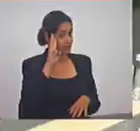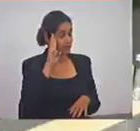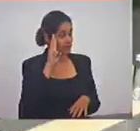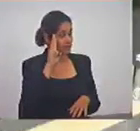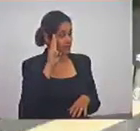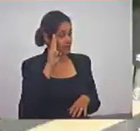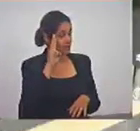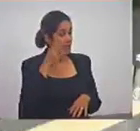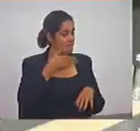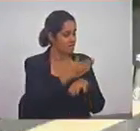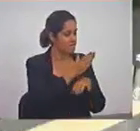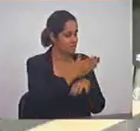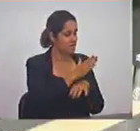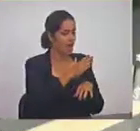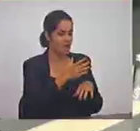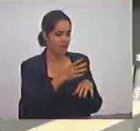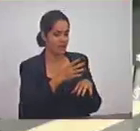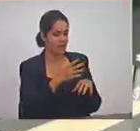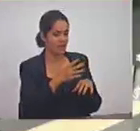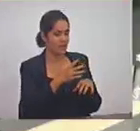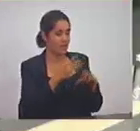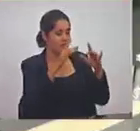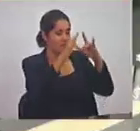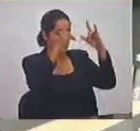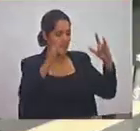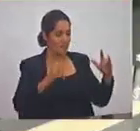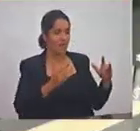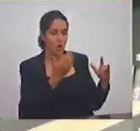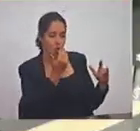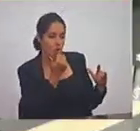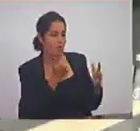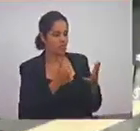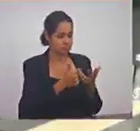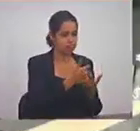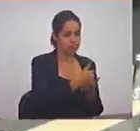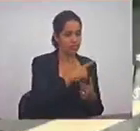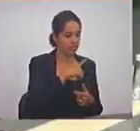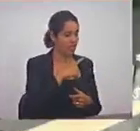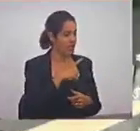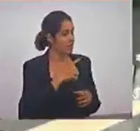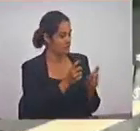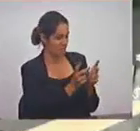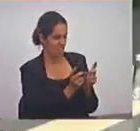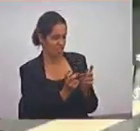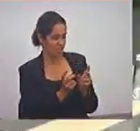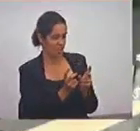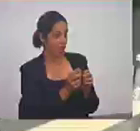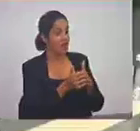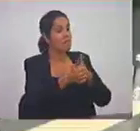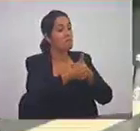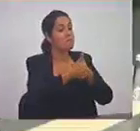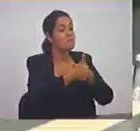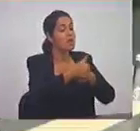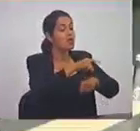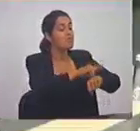pessoas idosas, crianças que vai lá comer seu algodão doce, suja e tal, enfim. Ali próximo ao banheiro masculino, na